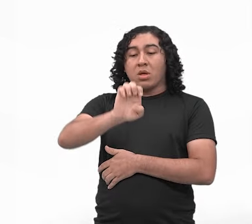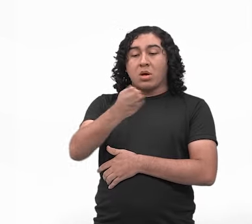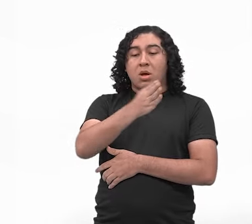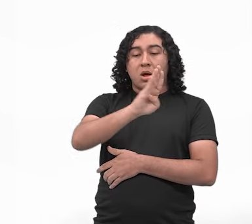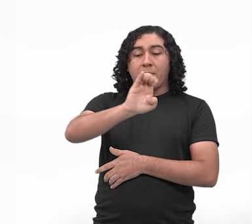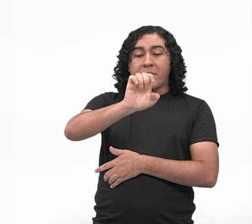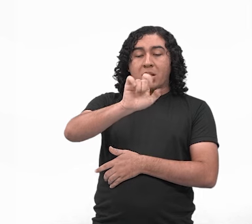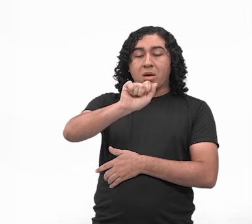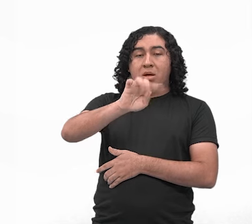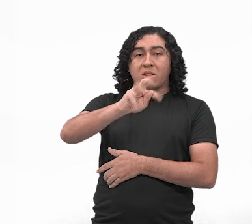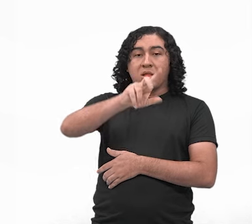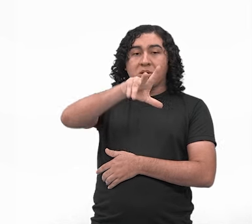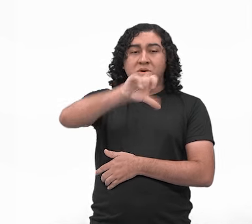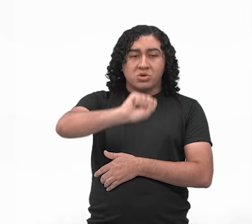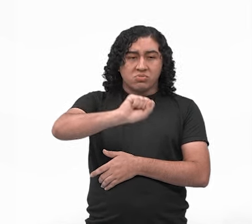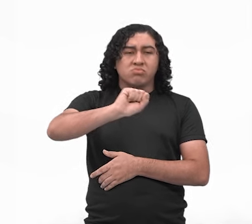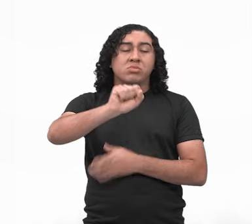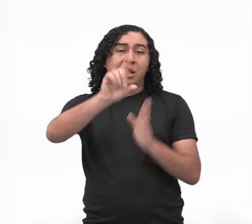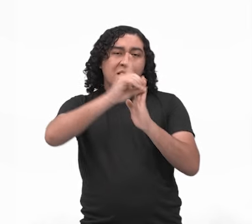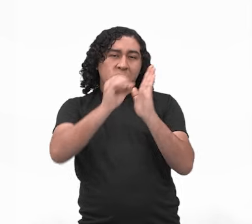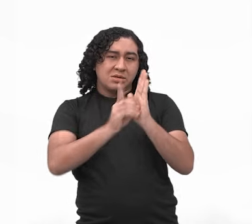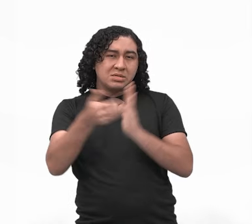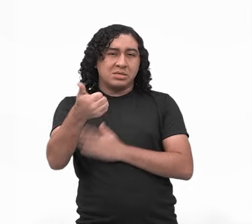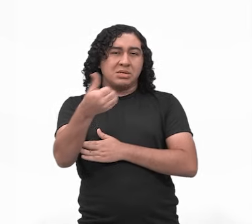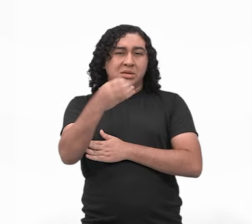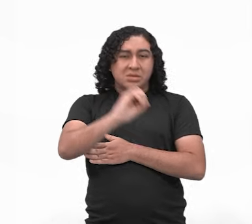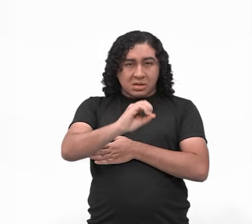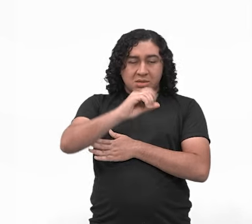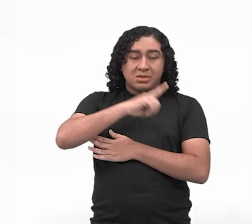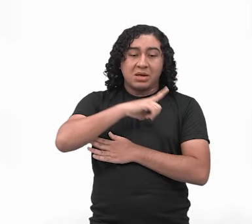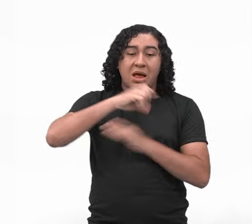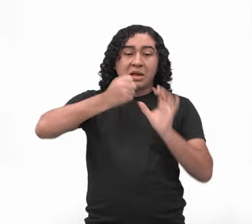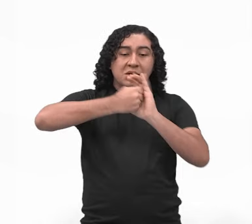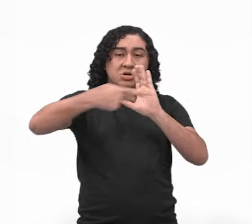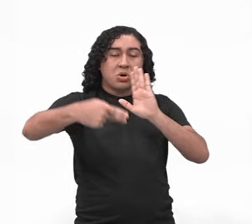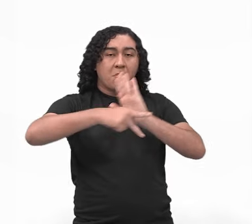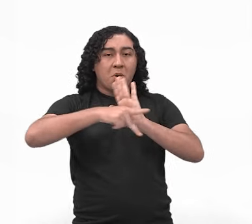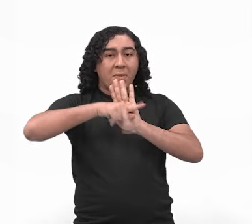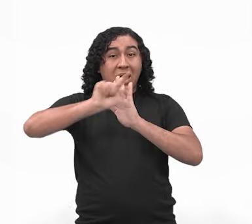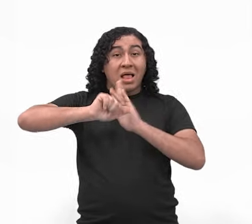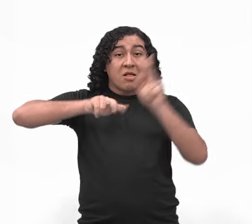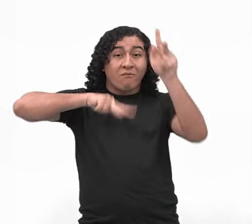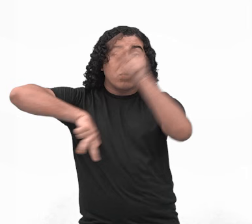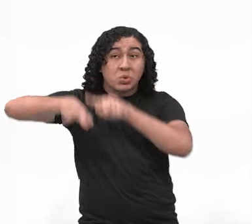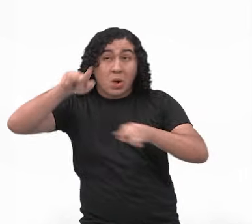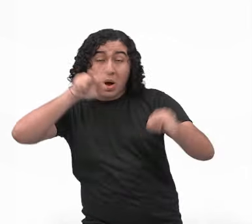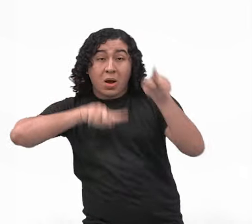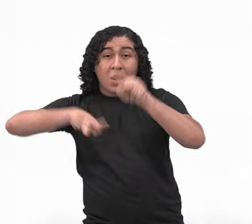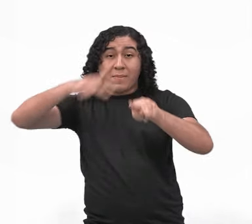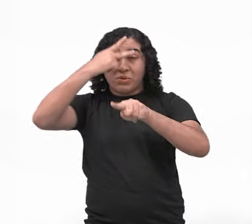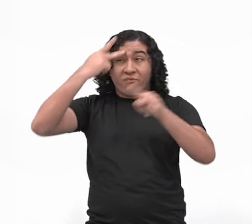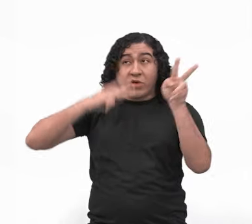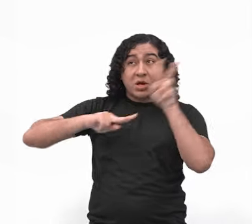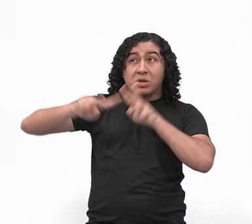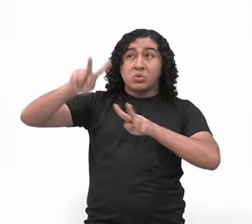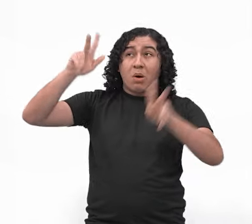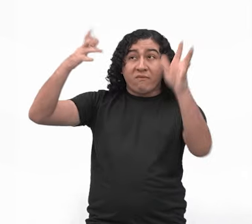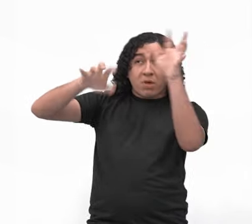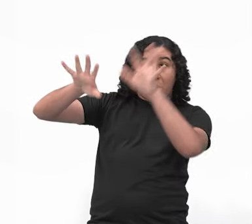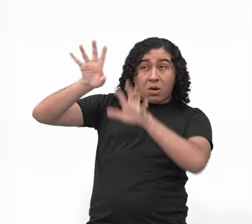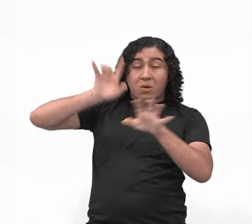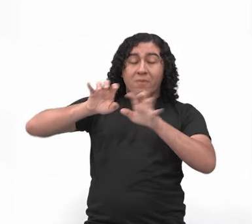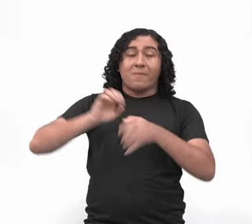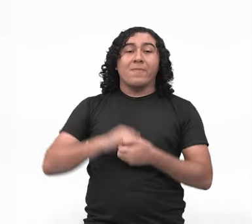de 1960, incorporando os elementos psicodélicos, certo? E aí nós temos Jimi Hendrix,